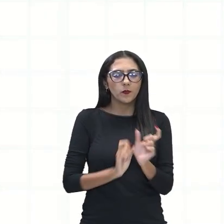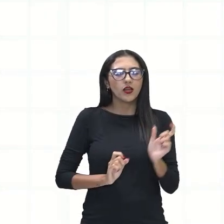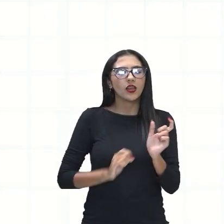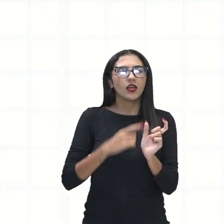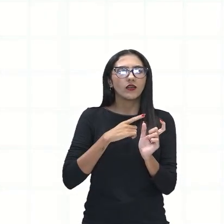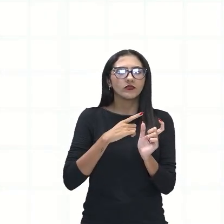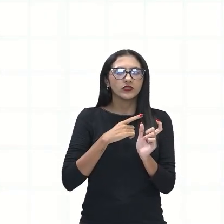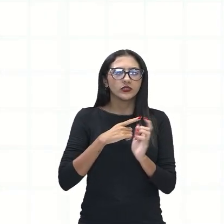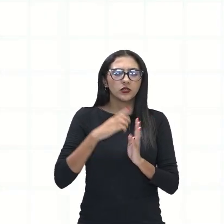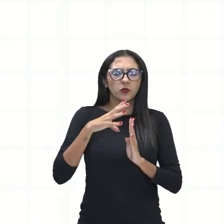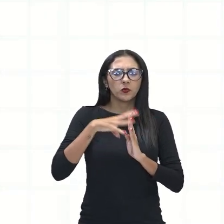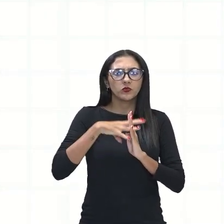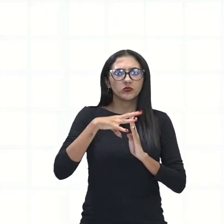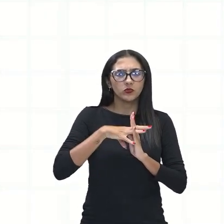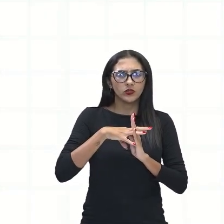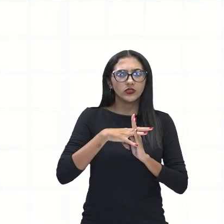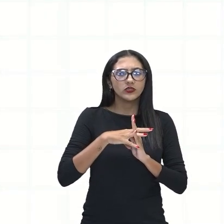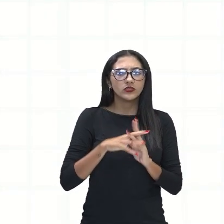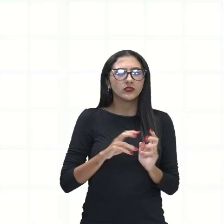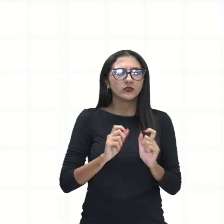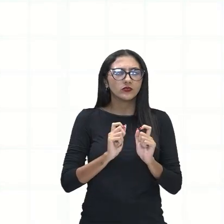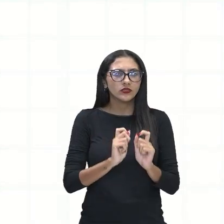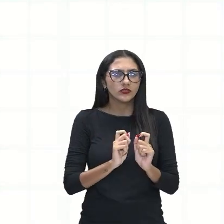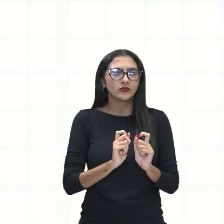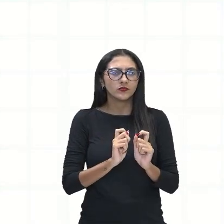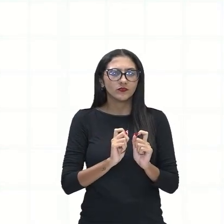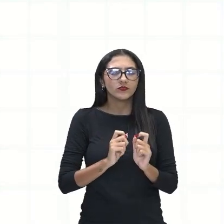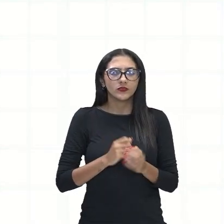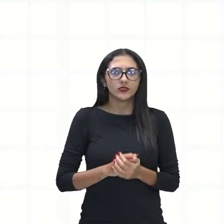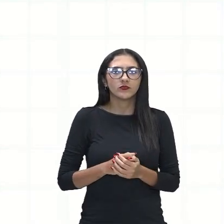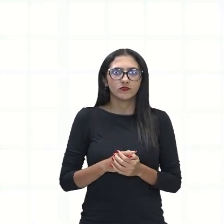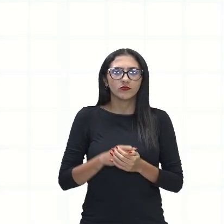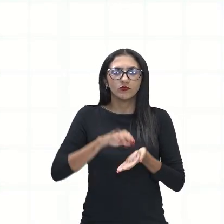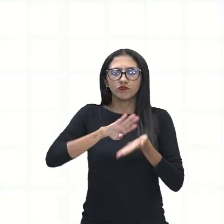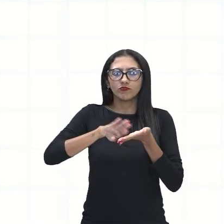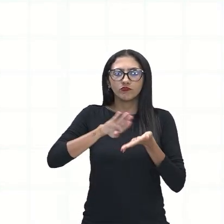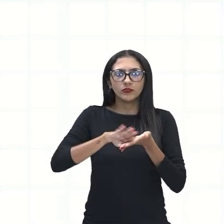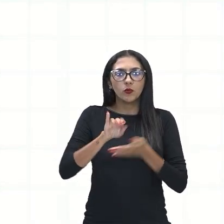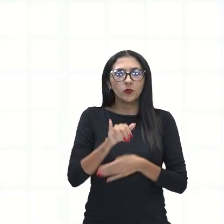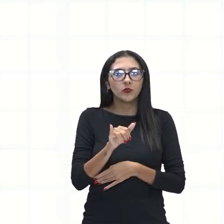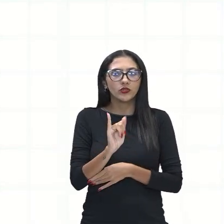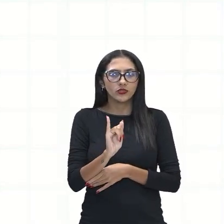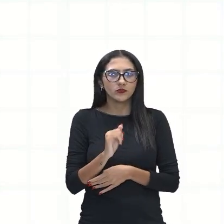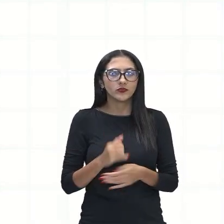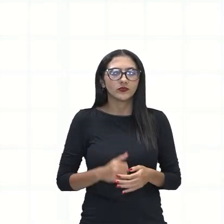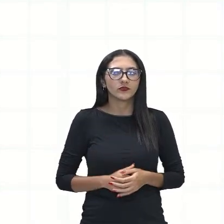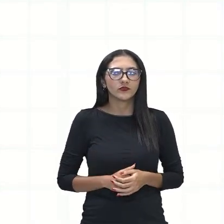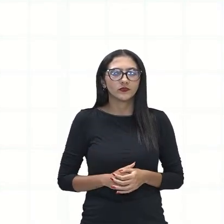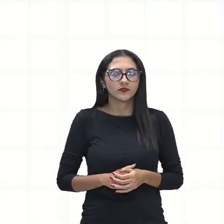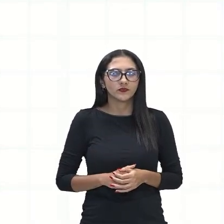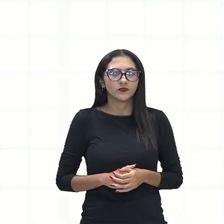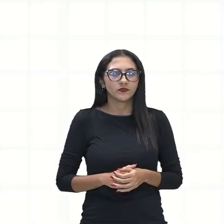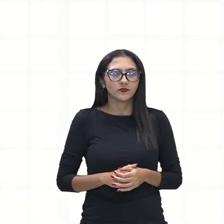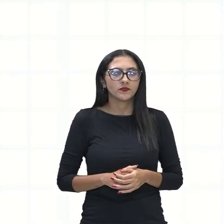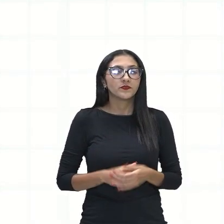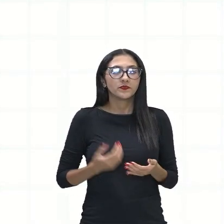que acontece? O Y vai sair. Então, eu tenho one baby.